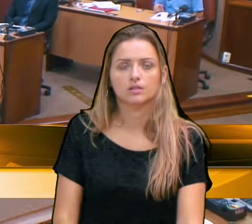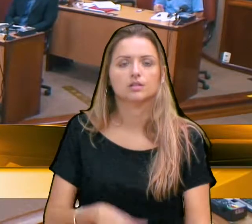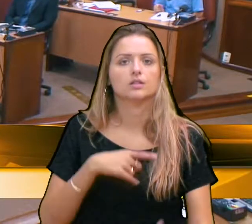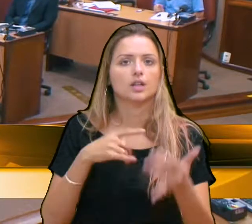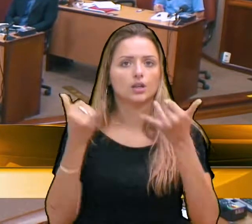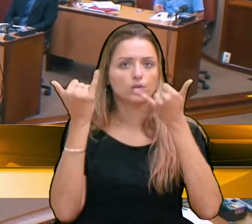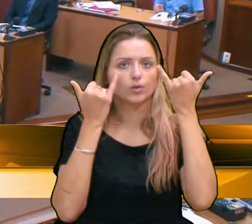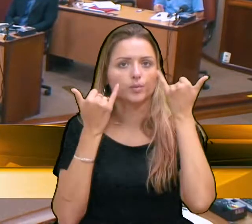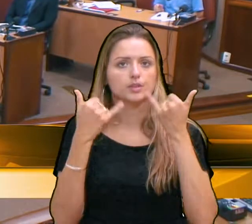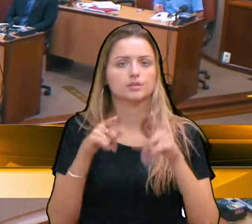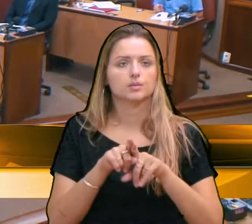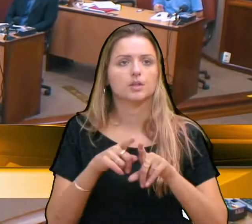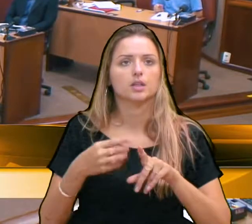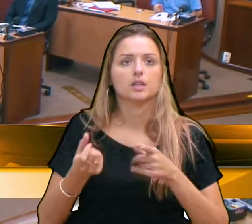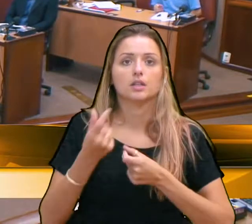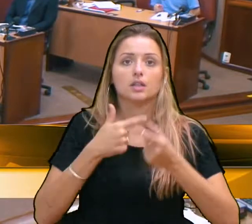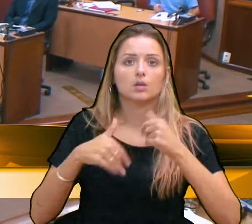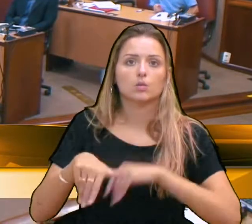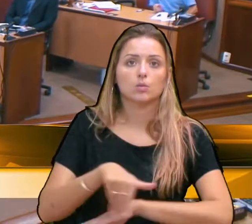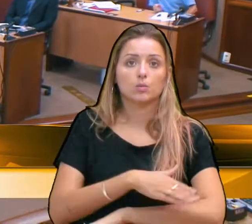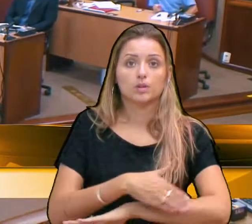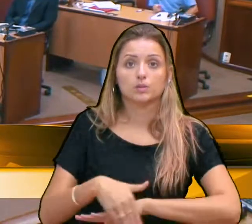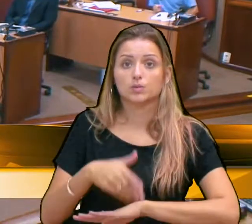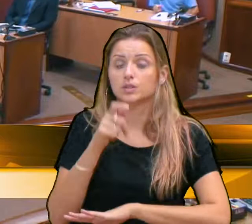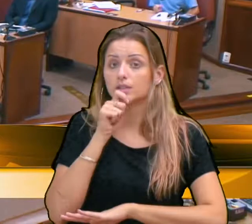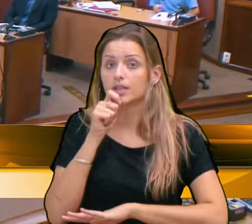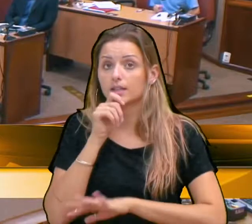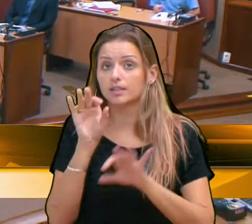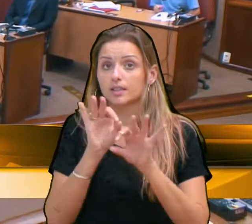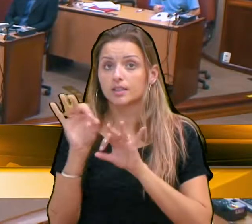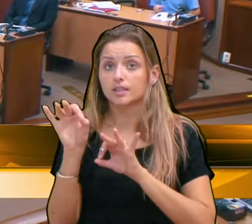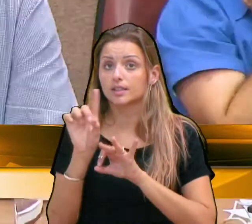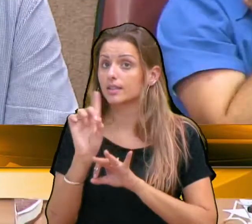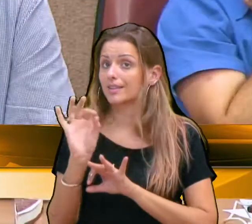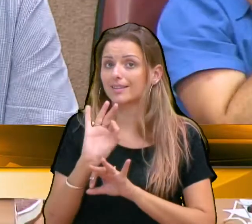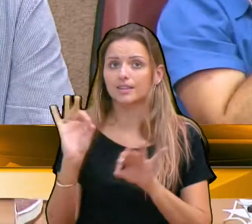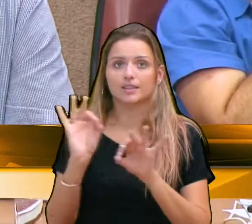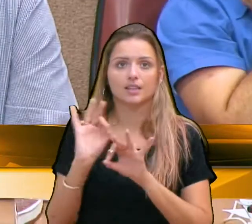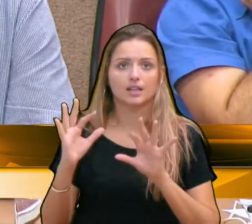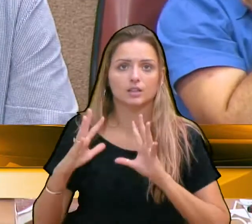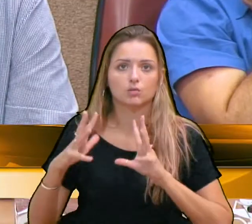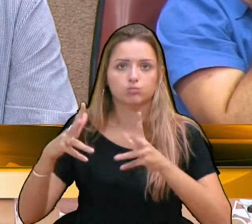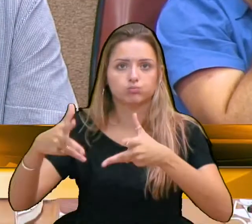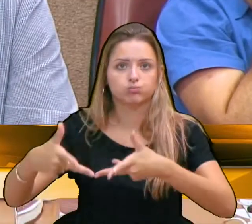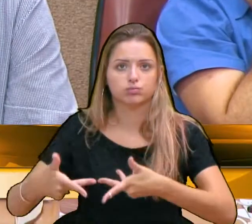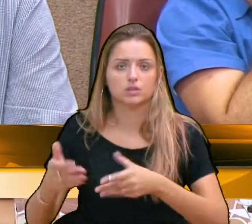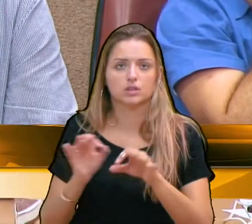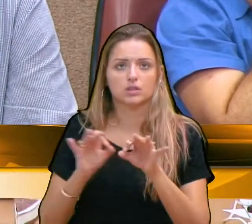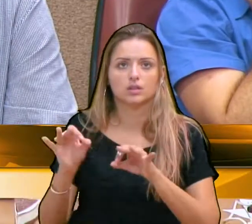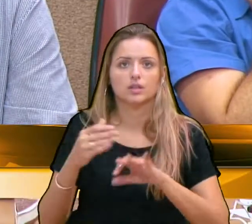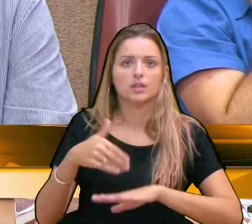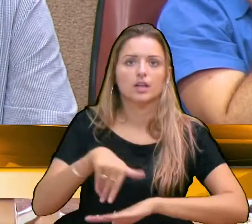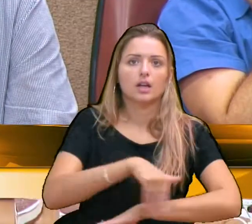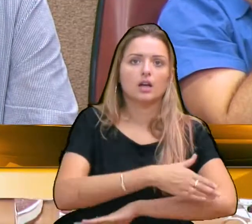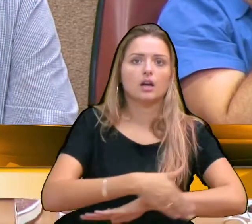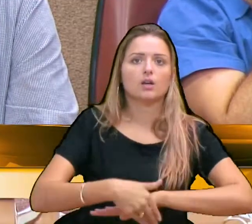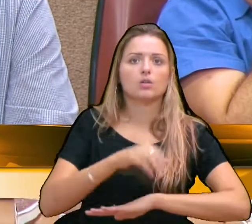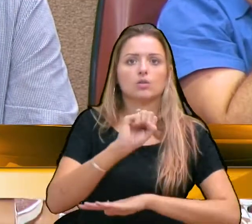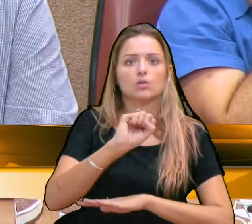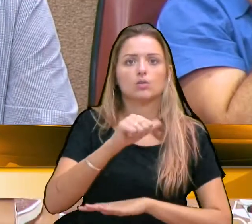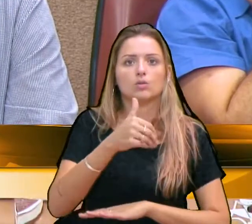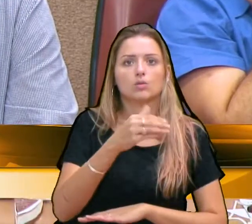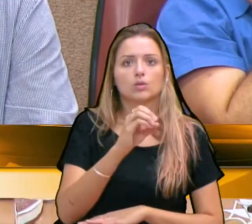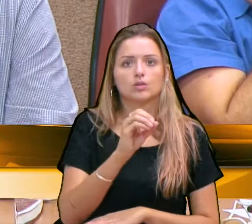alguns trajetos ainda não foram patrulhados, né? Eu vejo aquele trecho de São Brás a